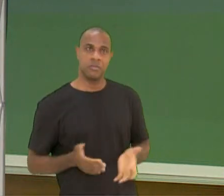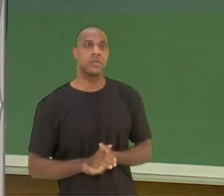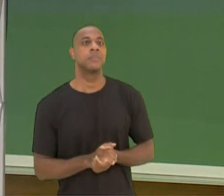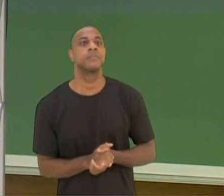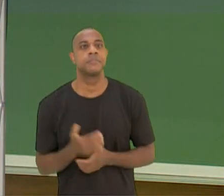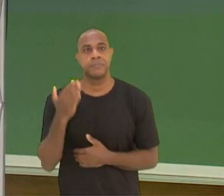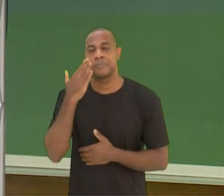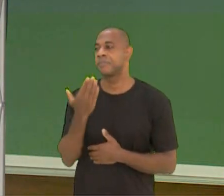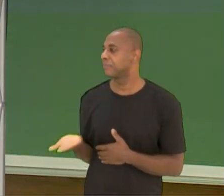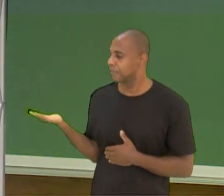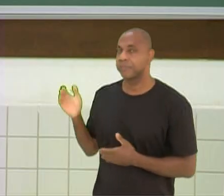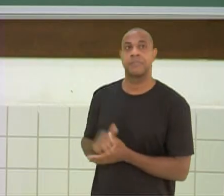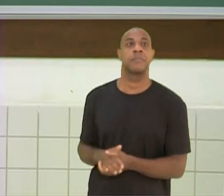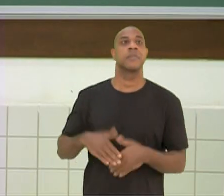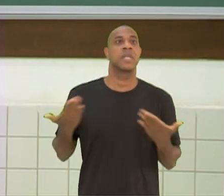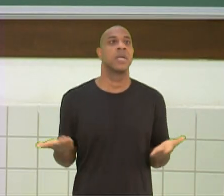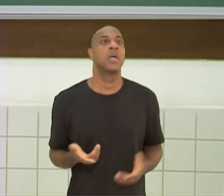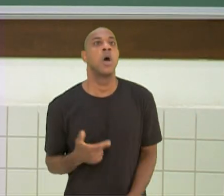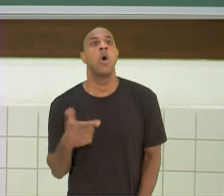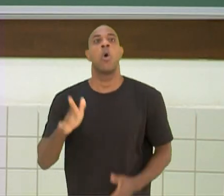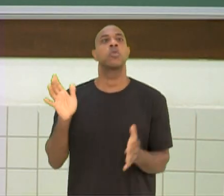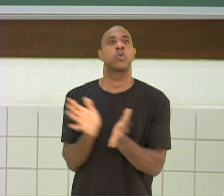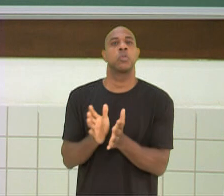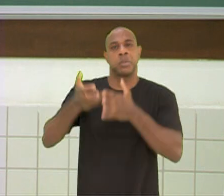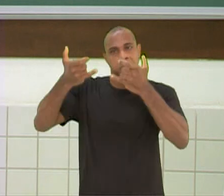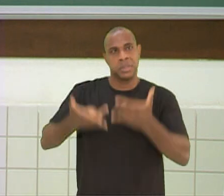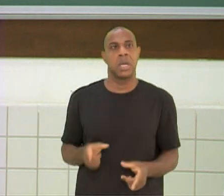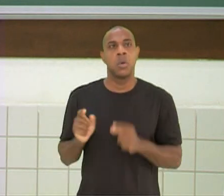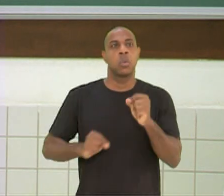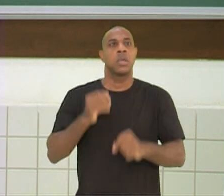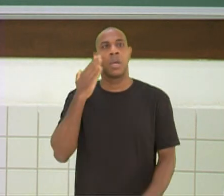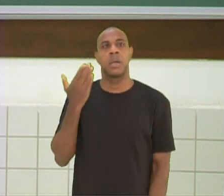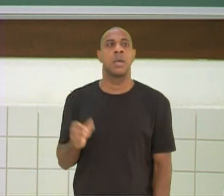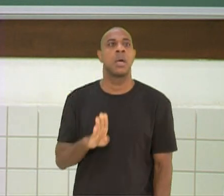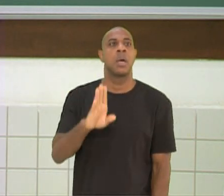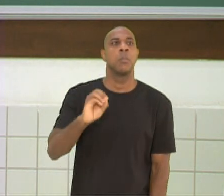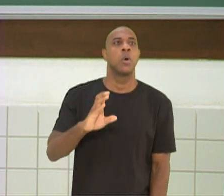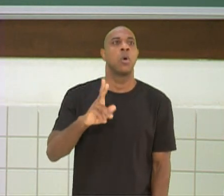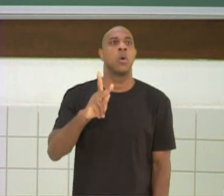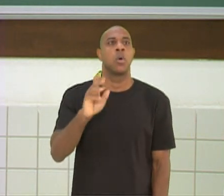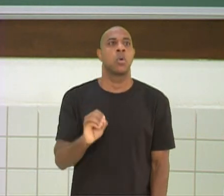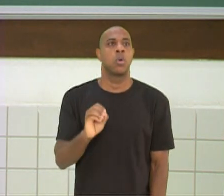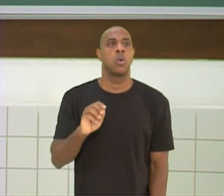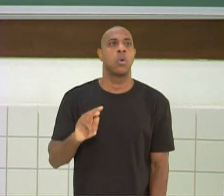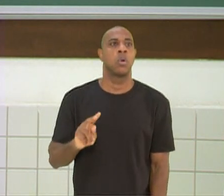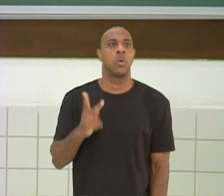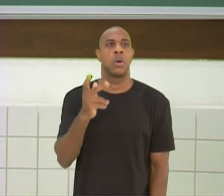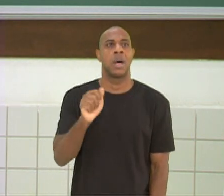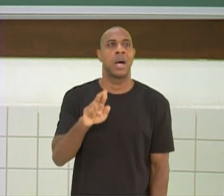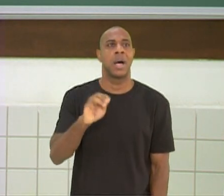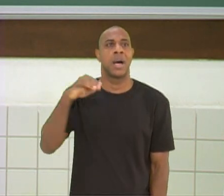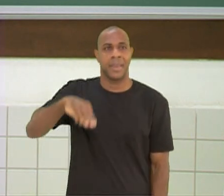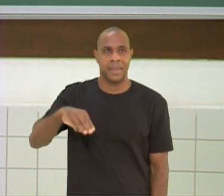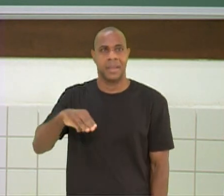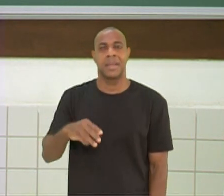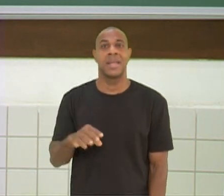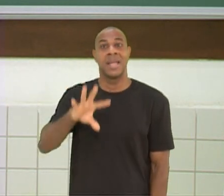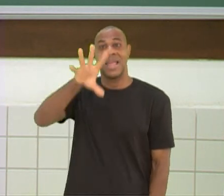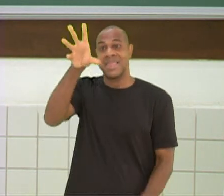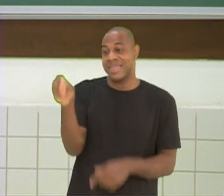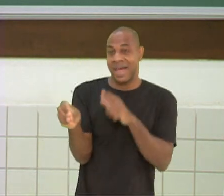primeira pessoa. Outro grupo para nós conversarmos, Boko Haram, aí na África,